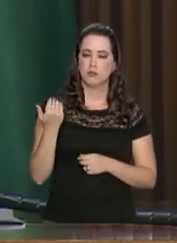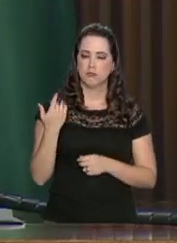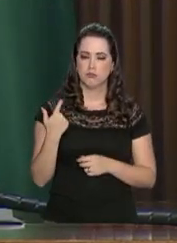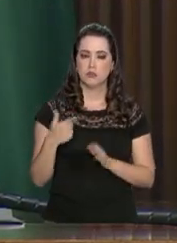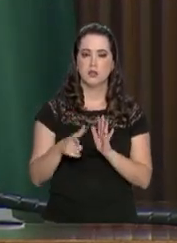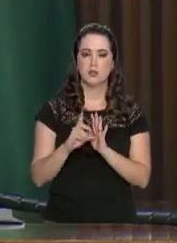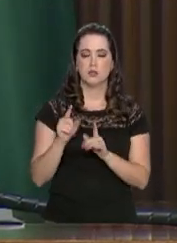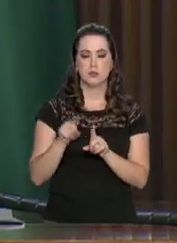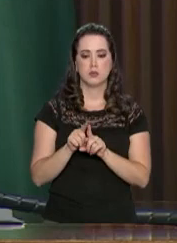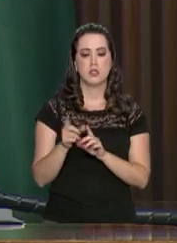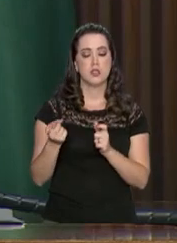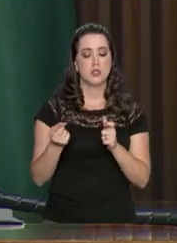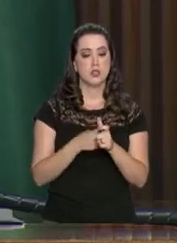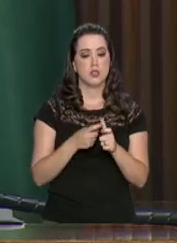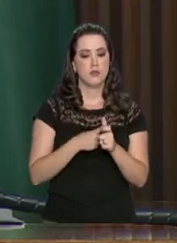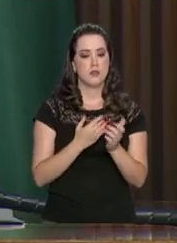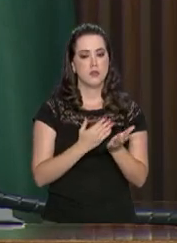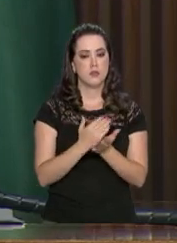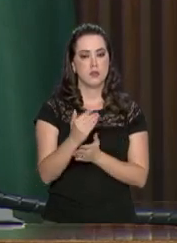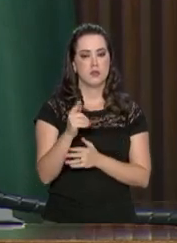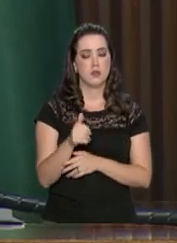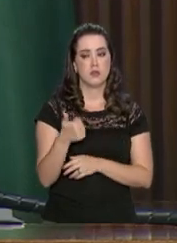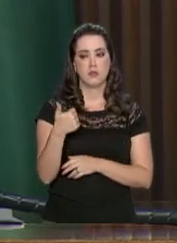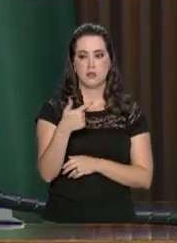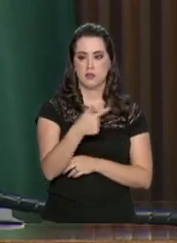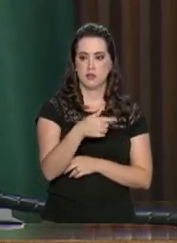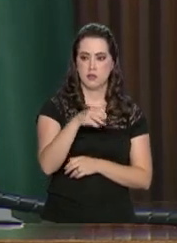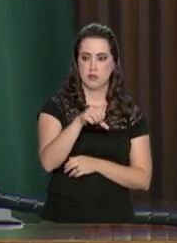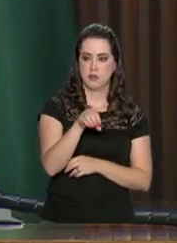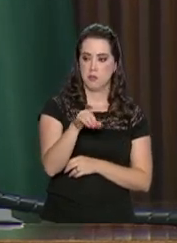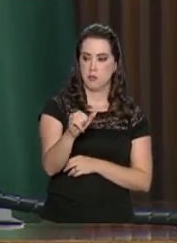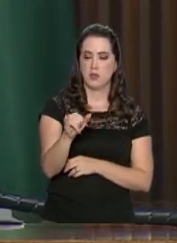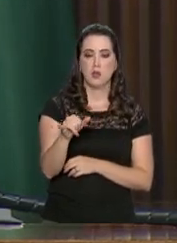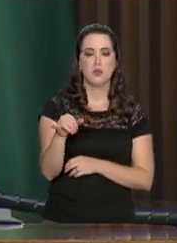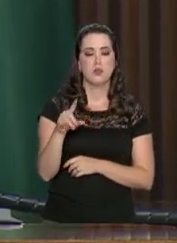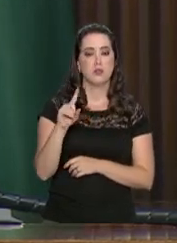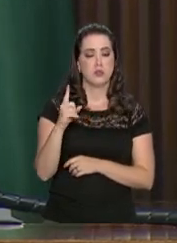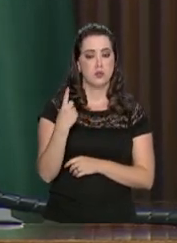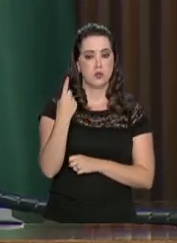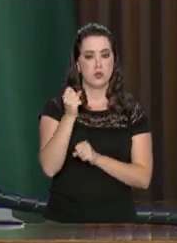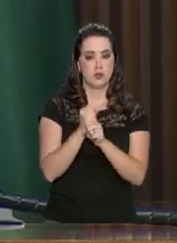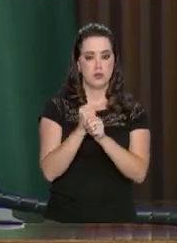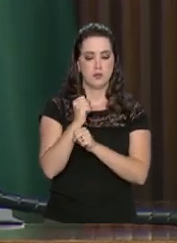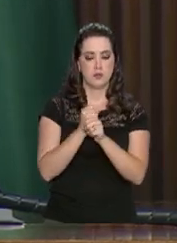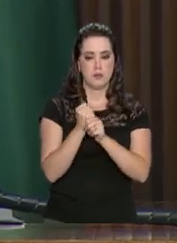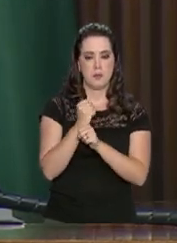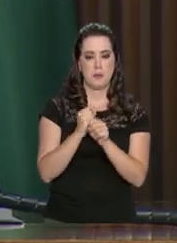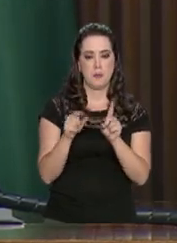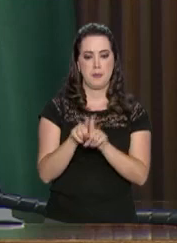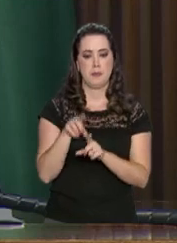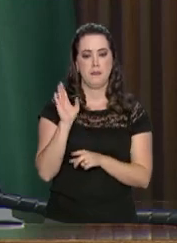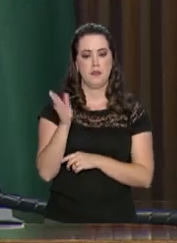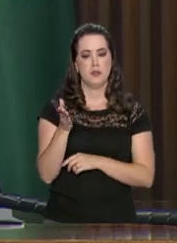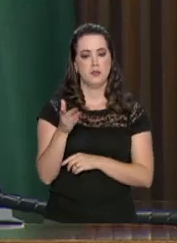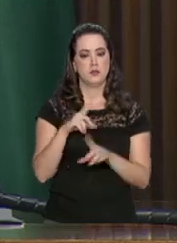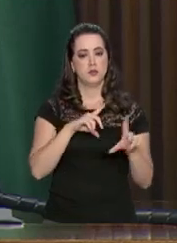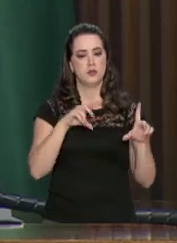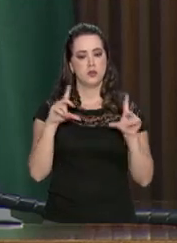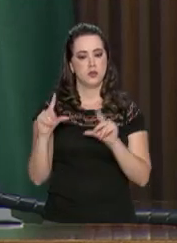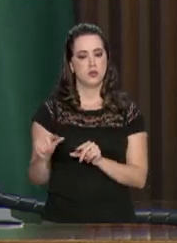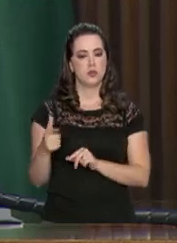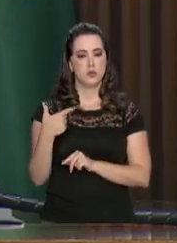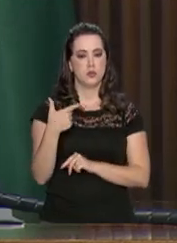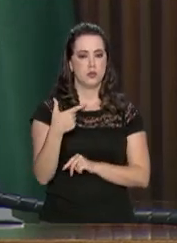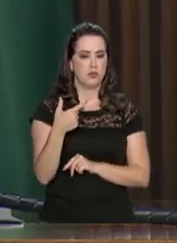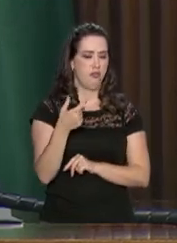teste no primeiro momento de 179 bilhões e logo no primeiro ano reduzimos a uns